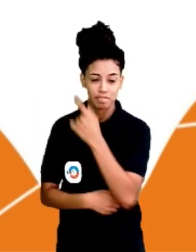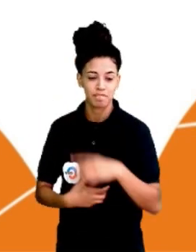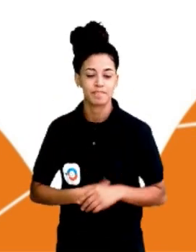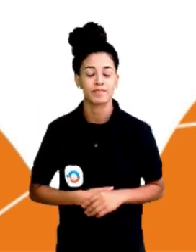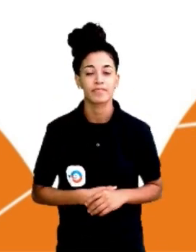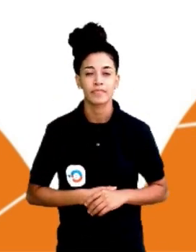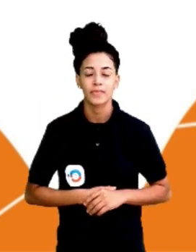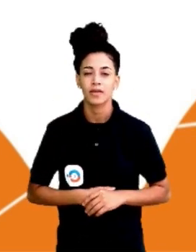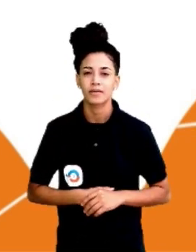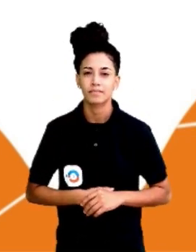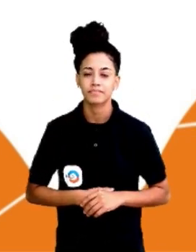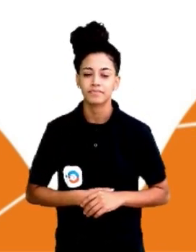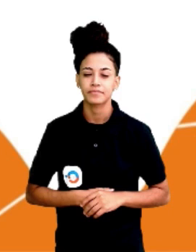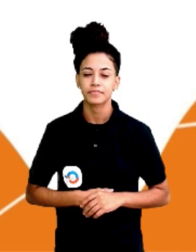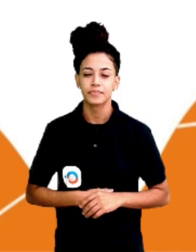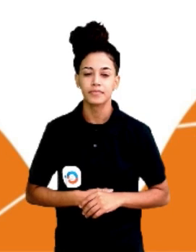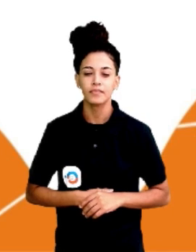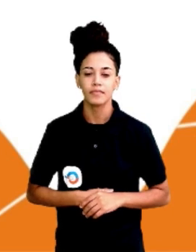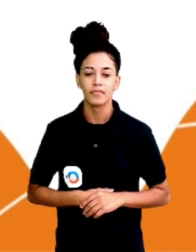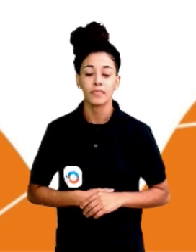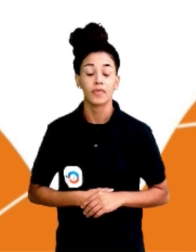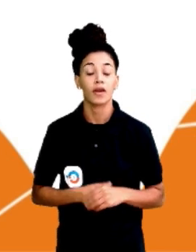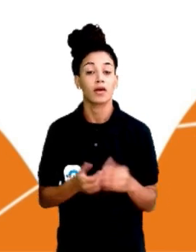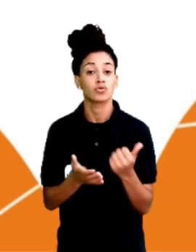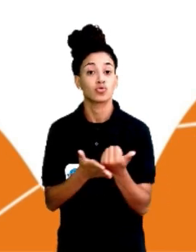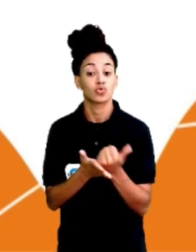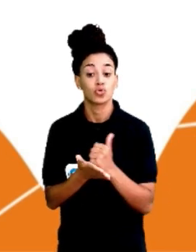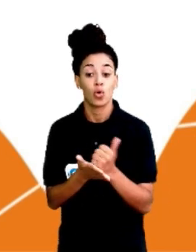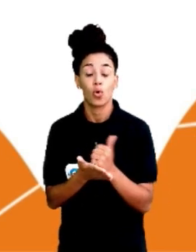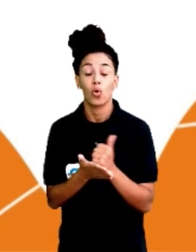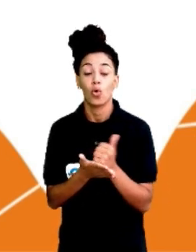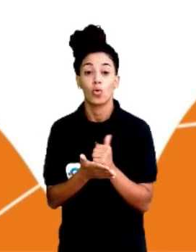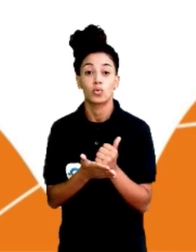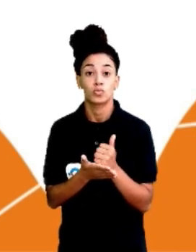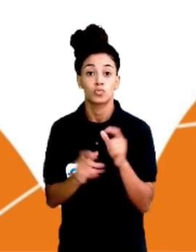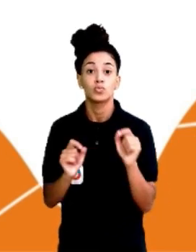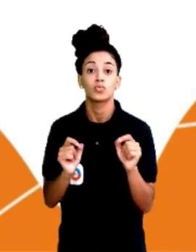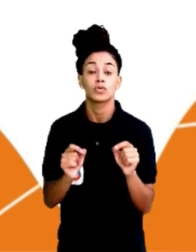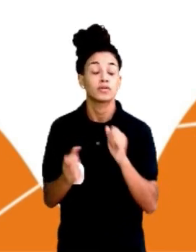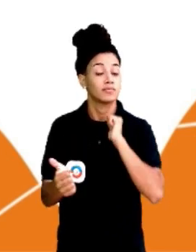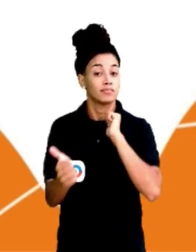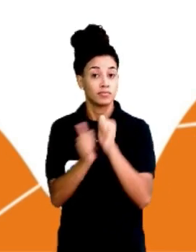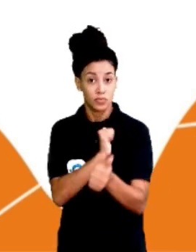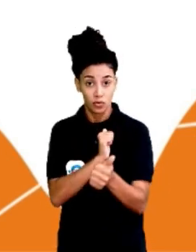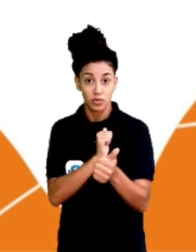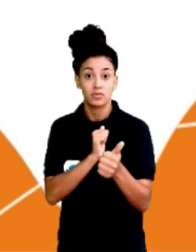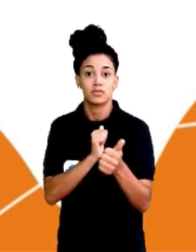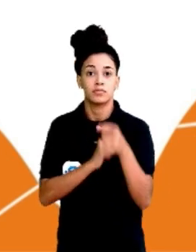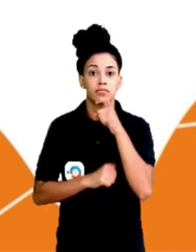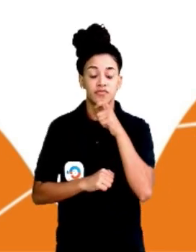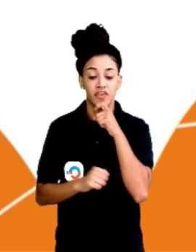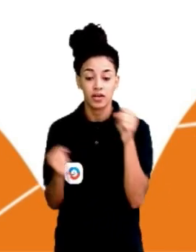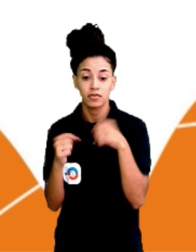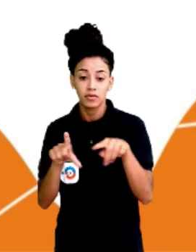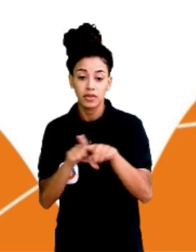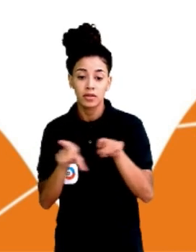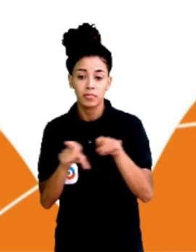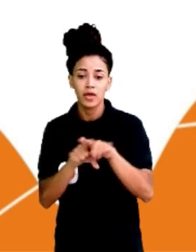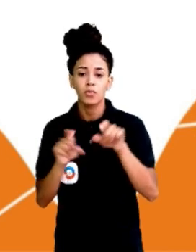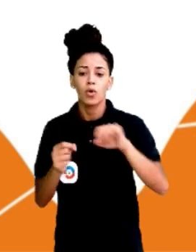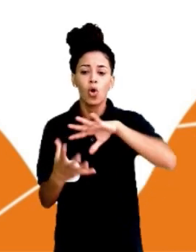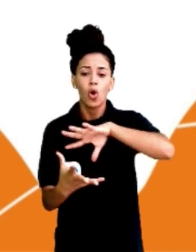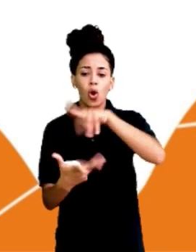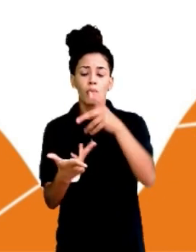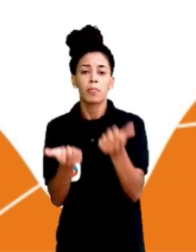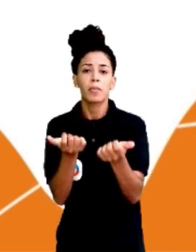inusitada jogos de inverno e aquecimento global então a gente vê que o cara tá pedindo aqui